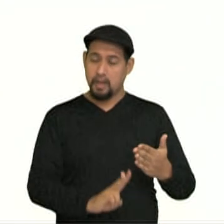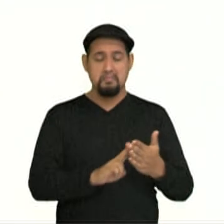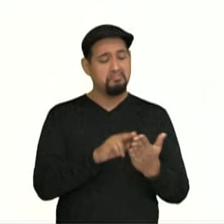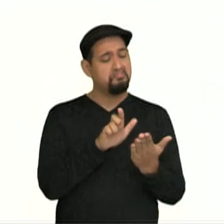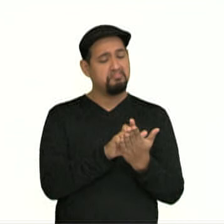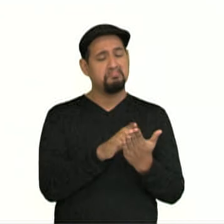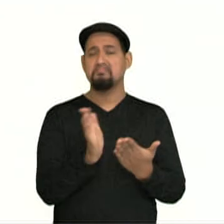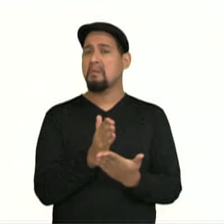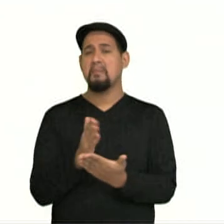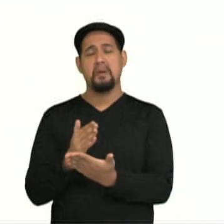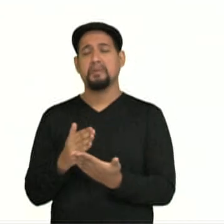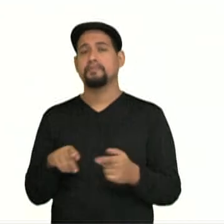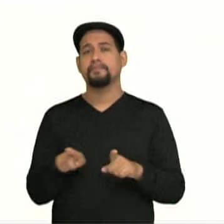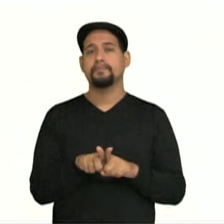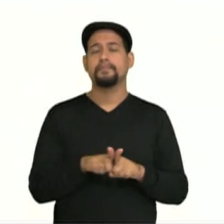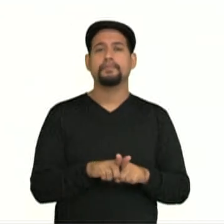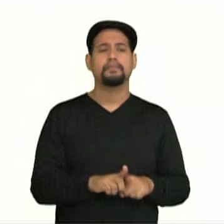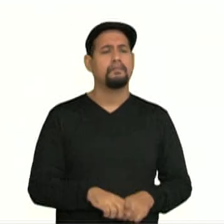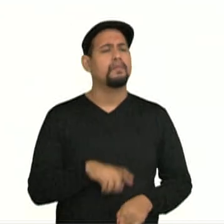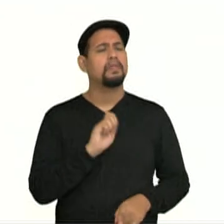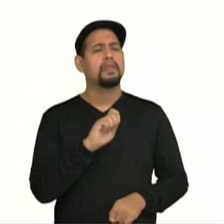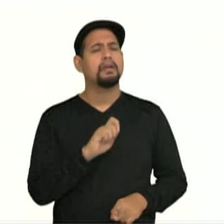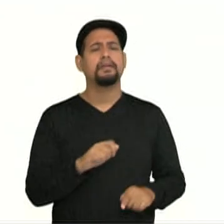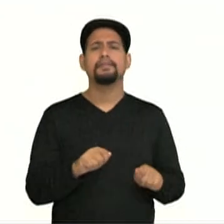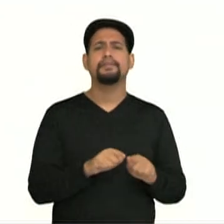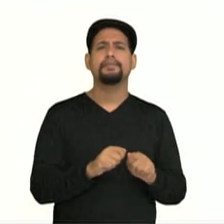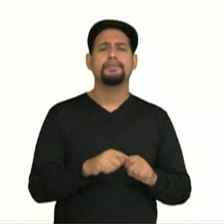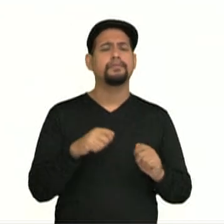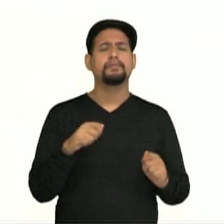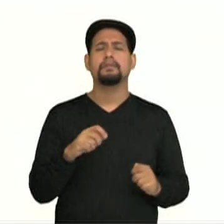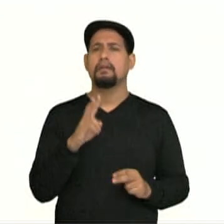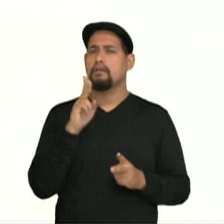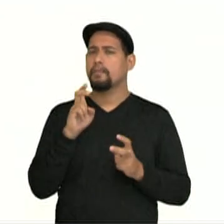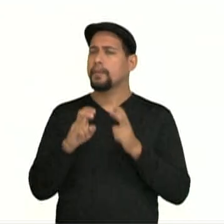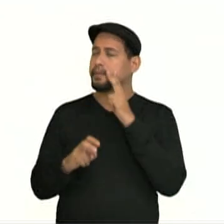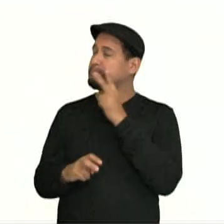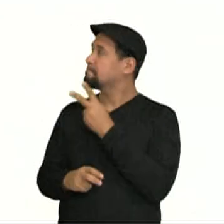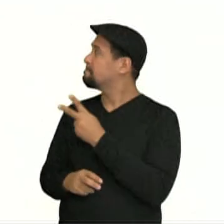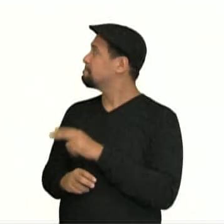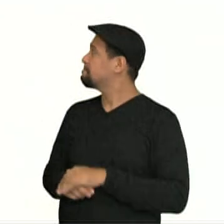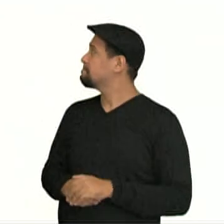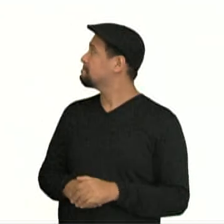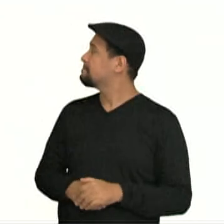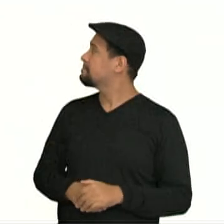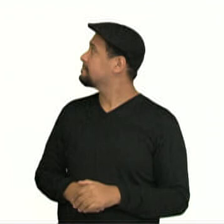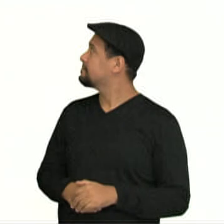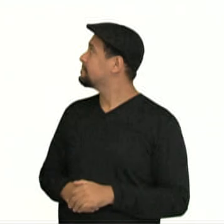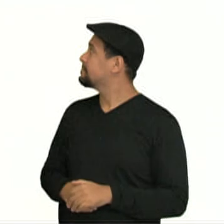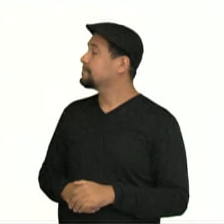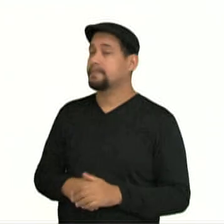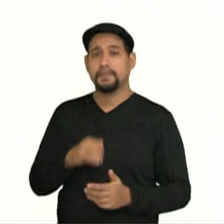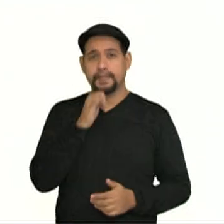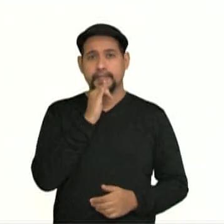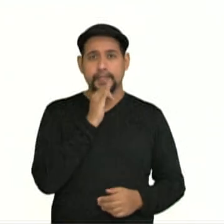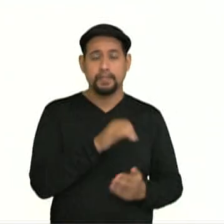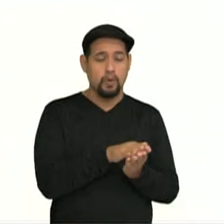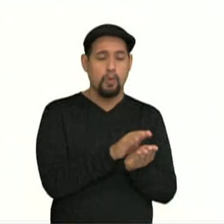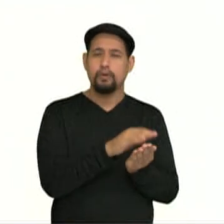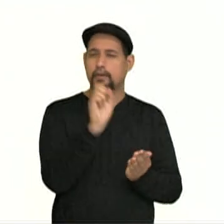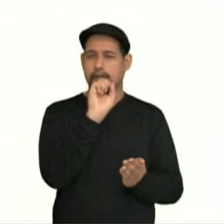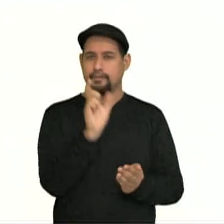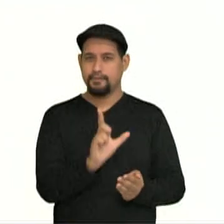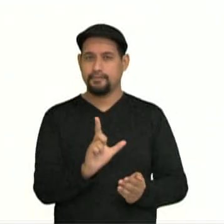né? Os papéis. E what are the two small words at the end of story? Blue shell, ou concha